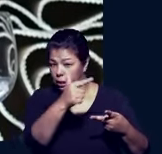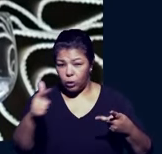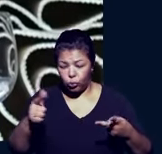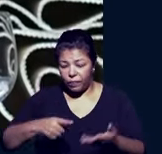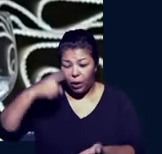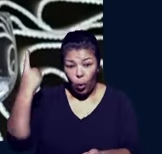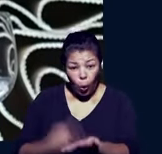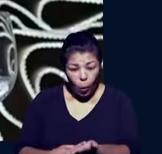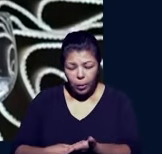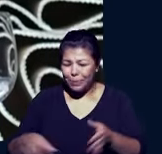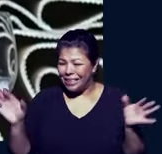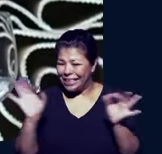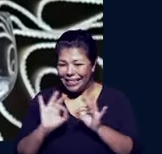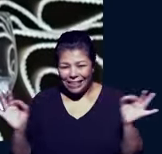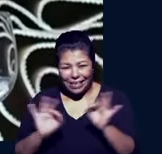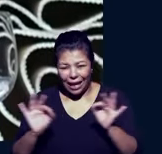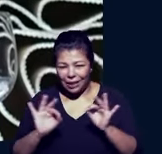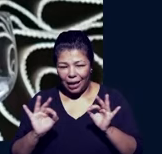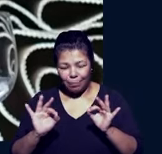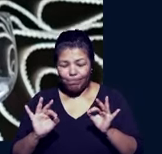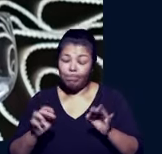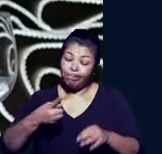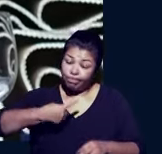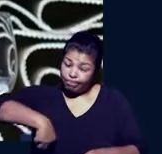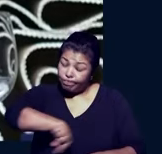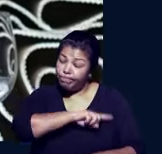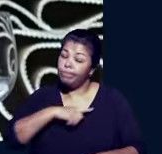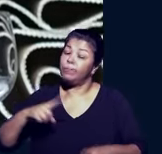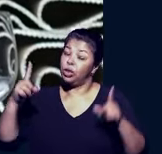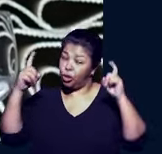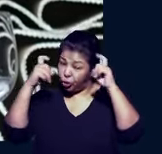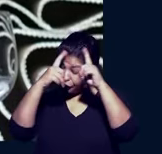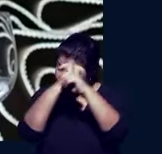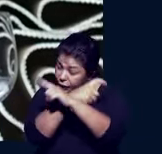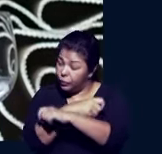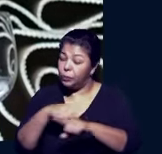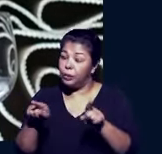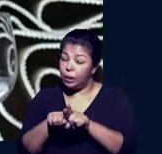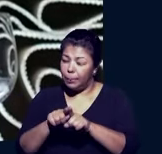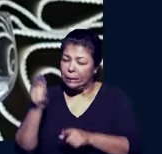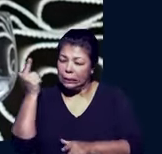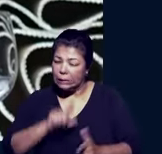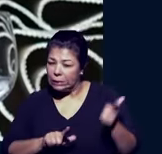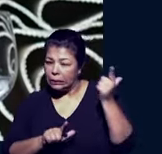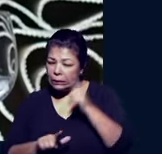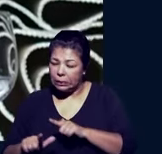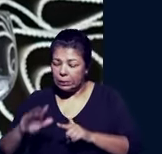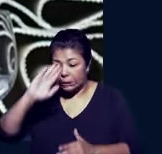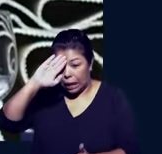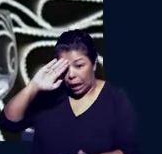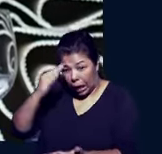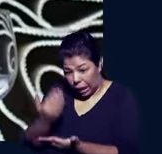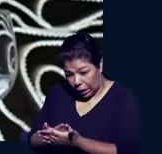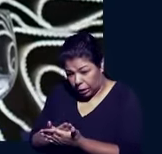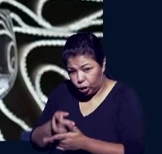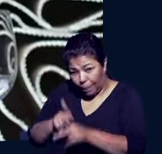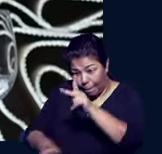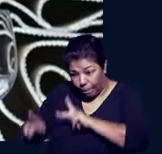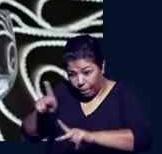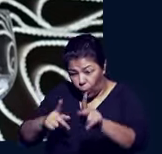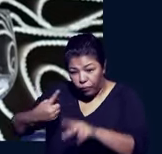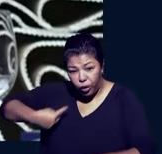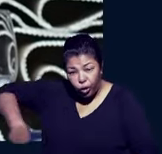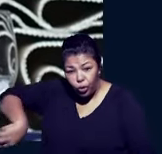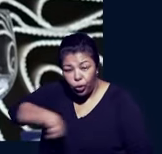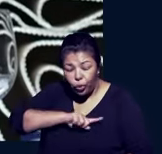de compromisso eh nós teremos dificuldades de conquistar a confiança por parte do governo junto a